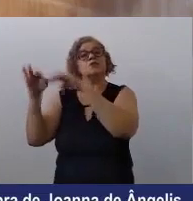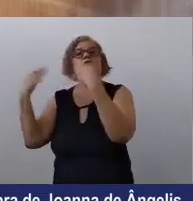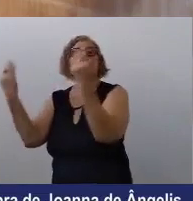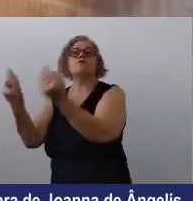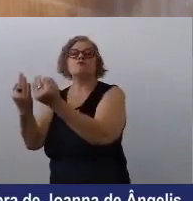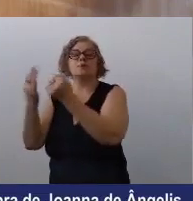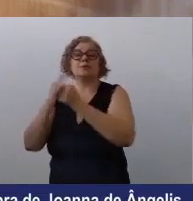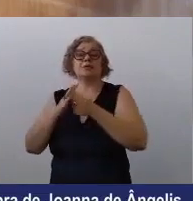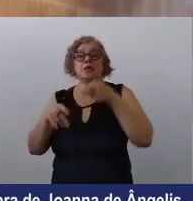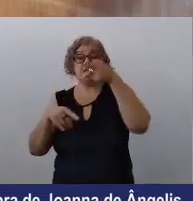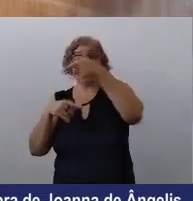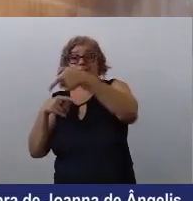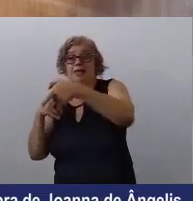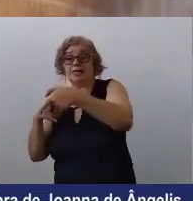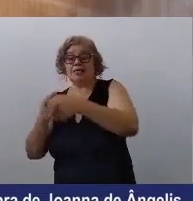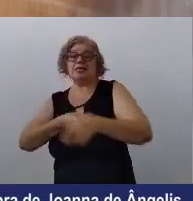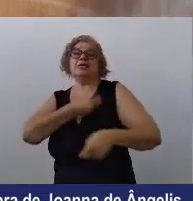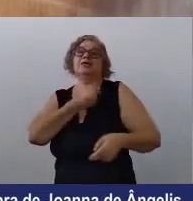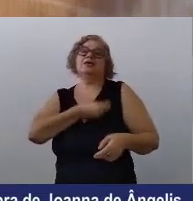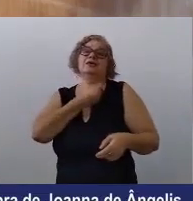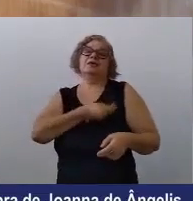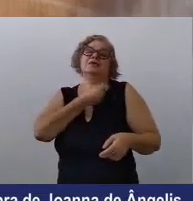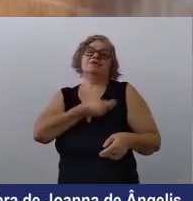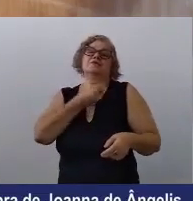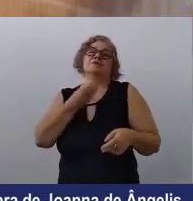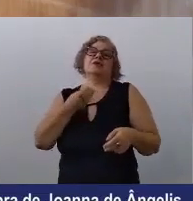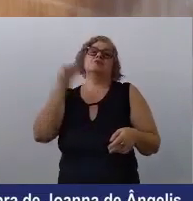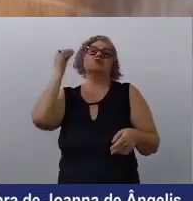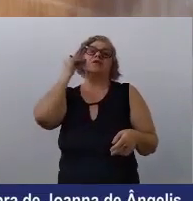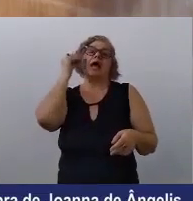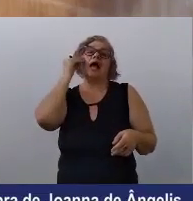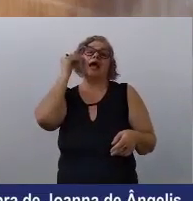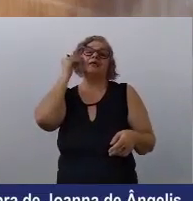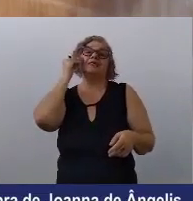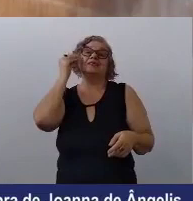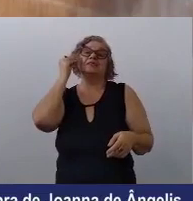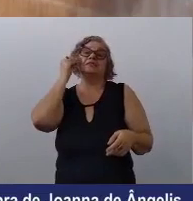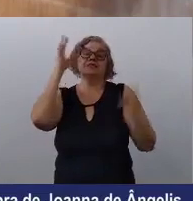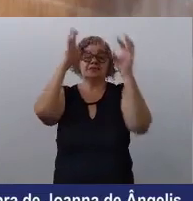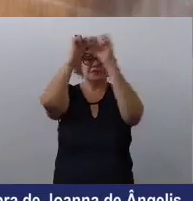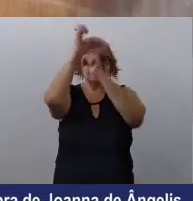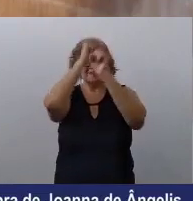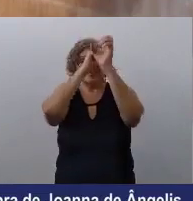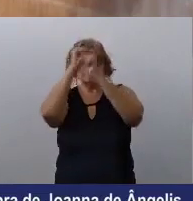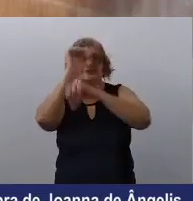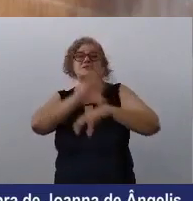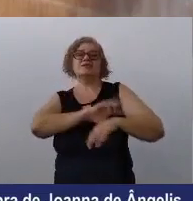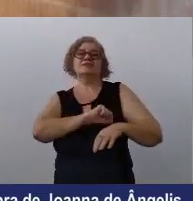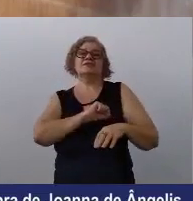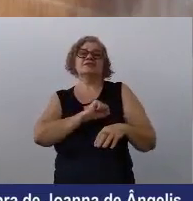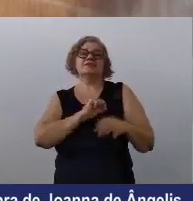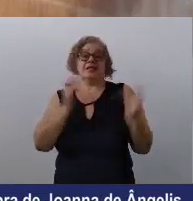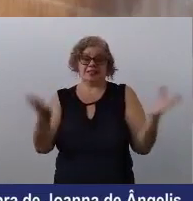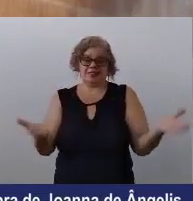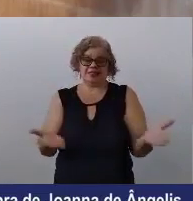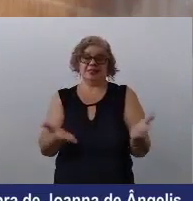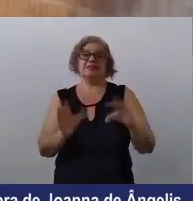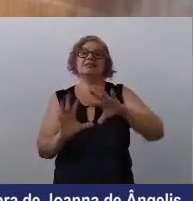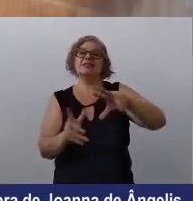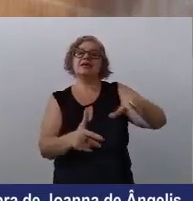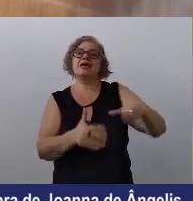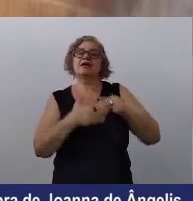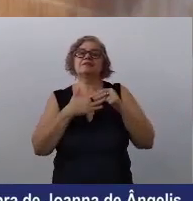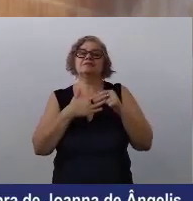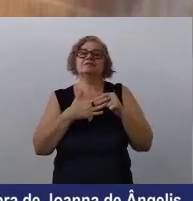lar, pois é ali que vivemos as grandes experiências de aprendizado do amor desse Pai.